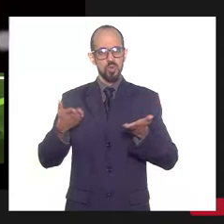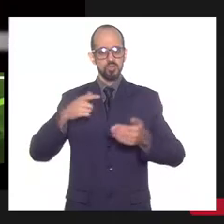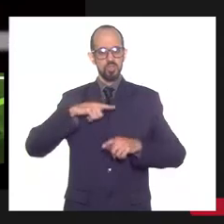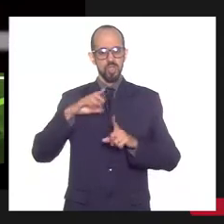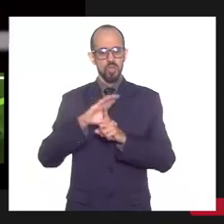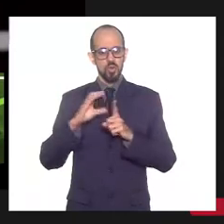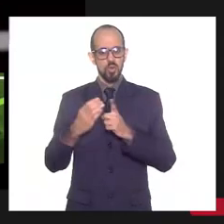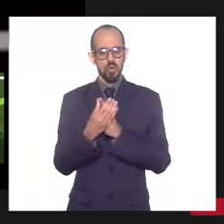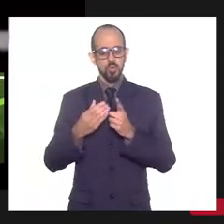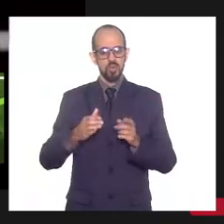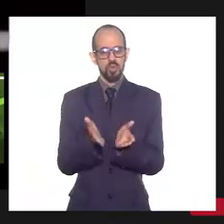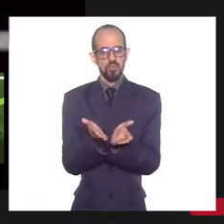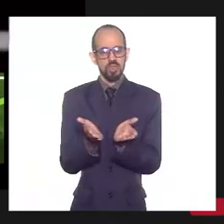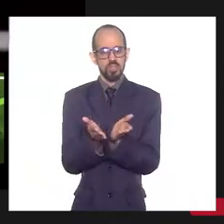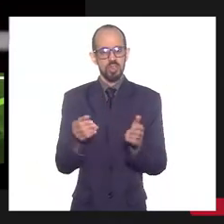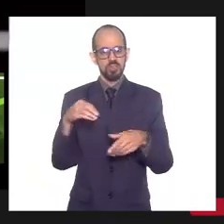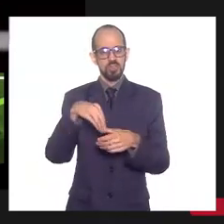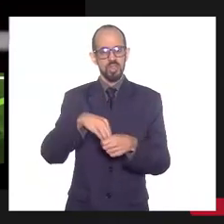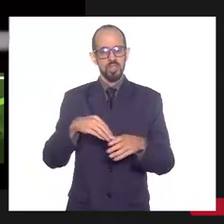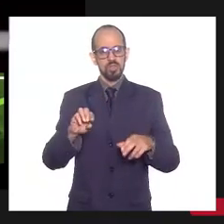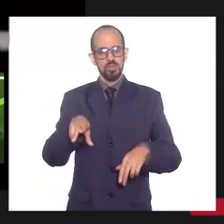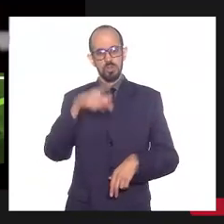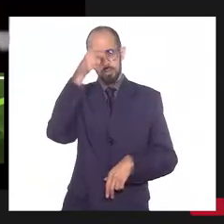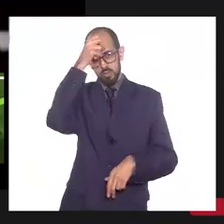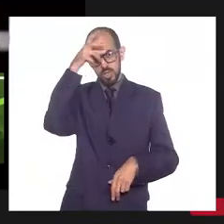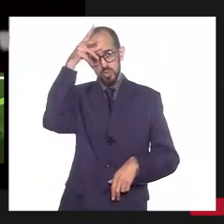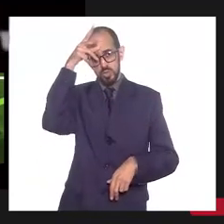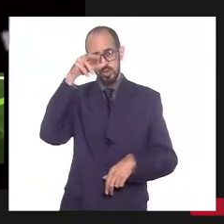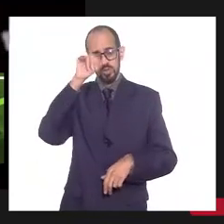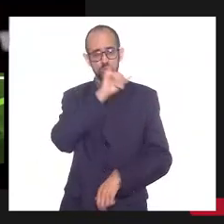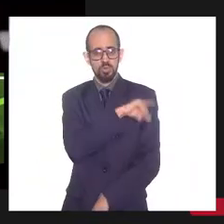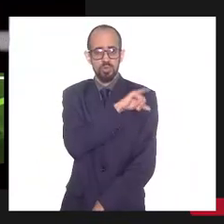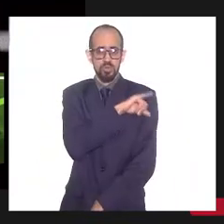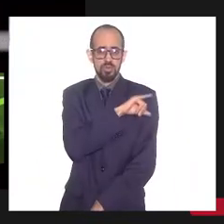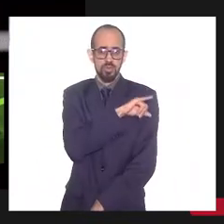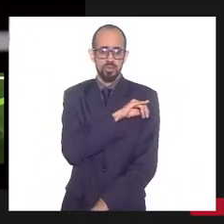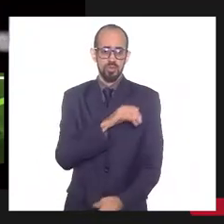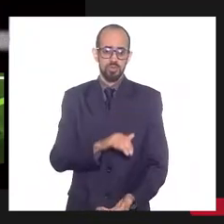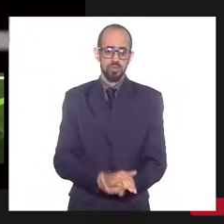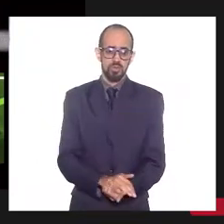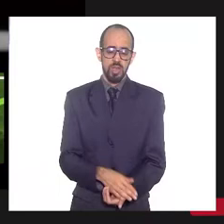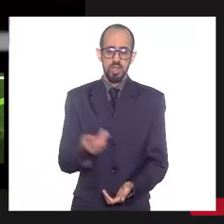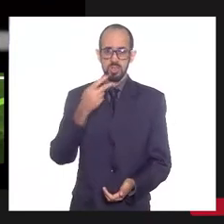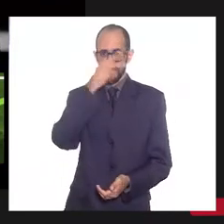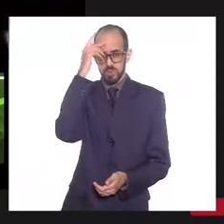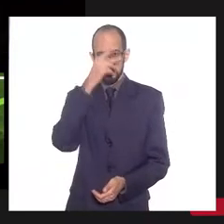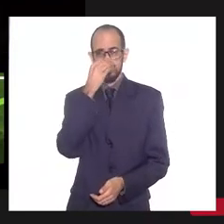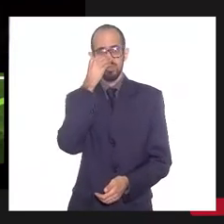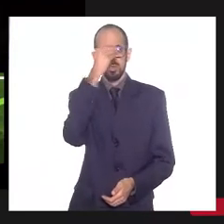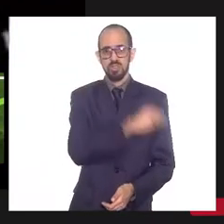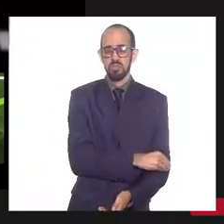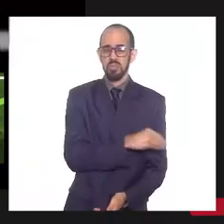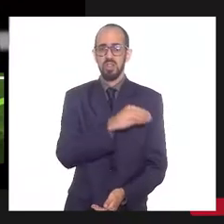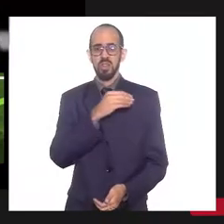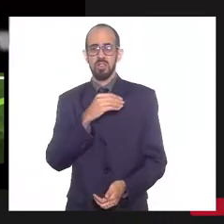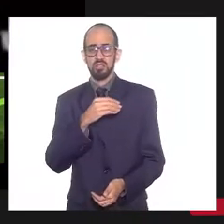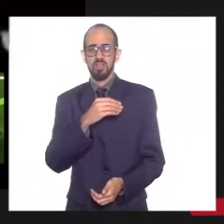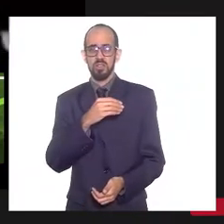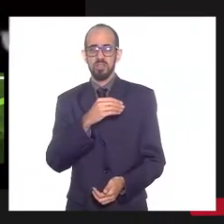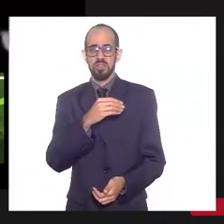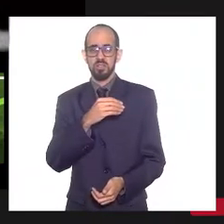da Prefeitura do Rio de Janeiro o ou seja as pessoas pisotearam atropelar